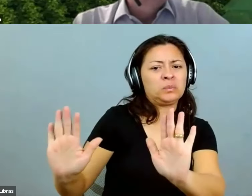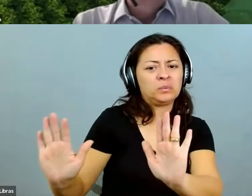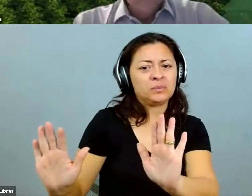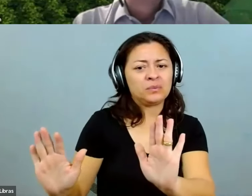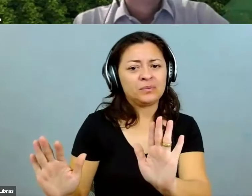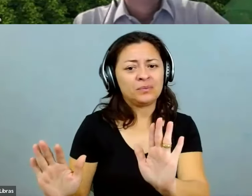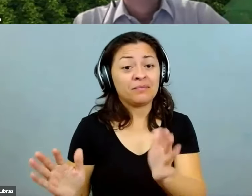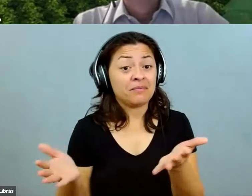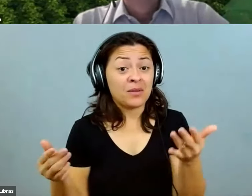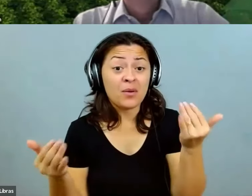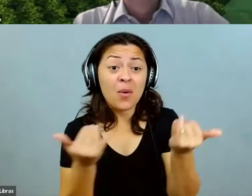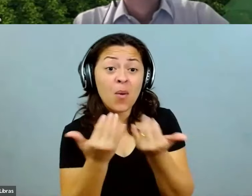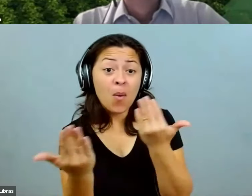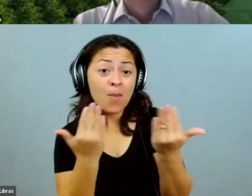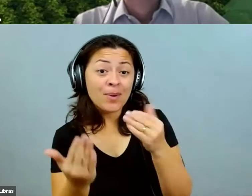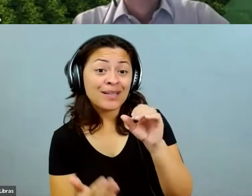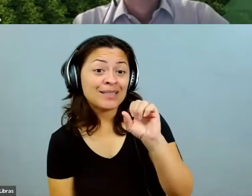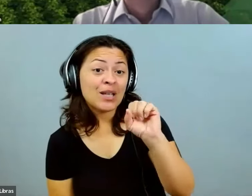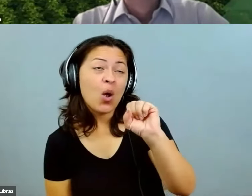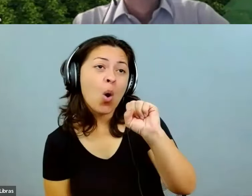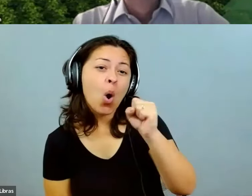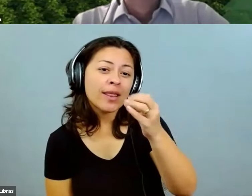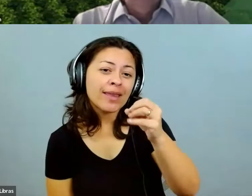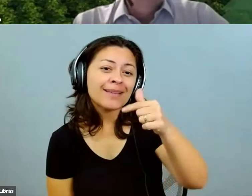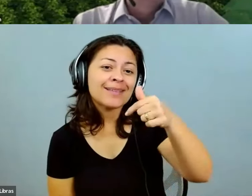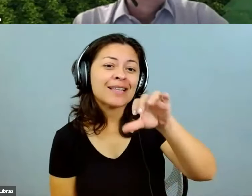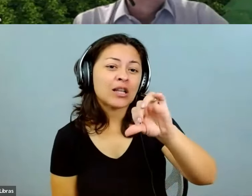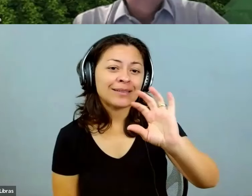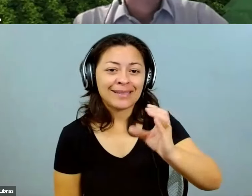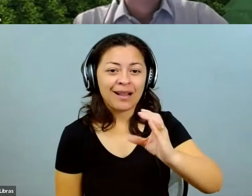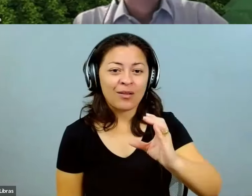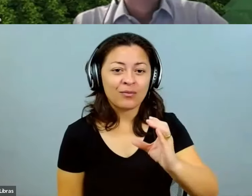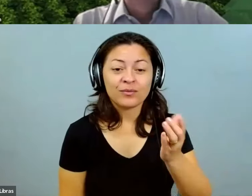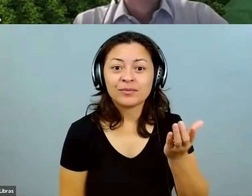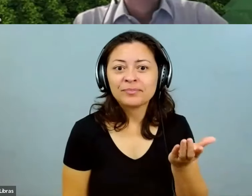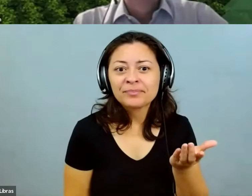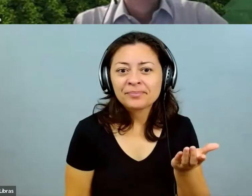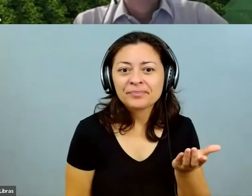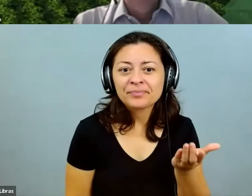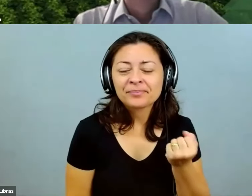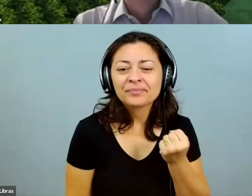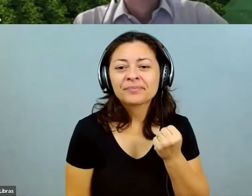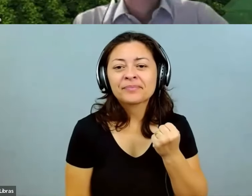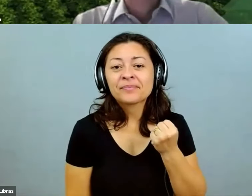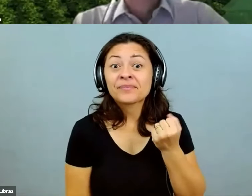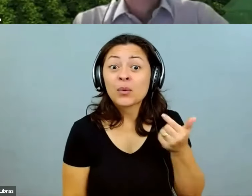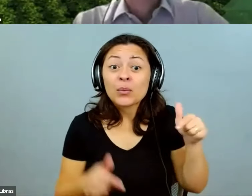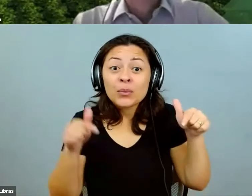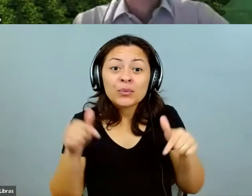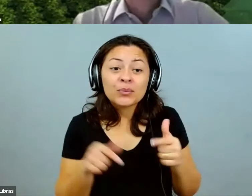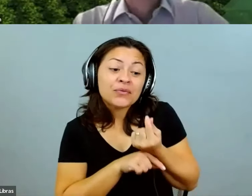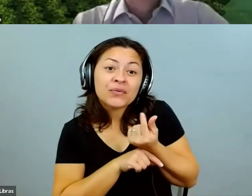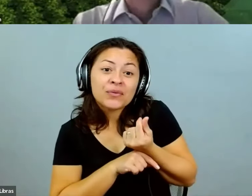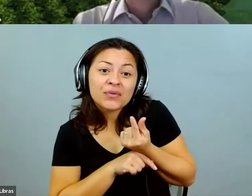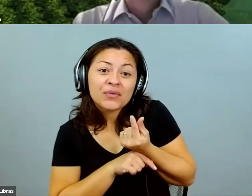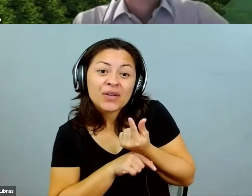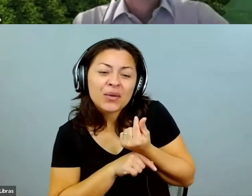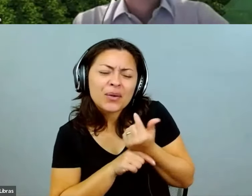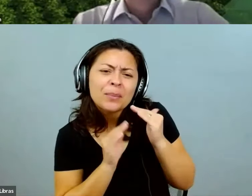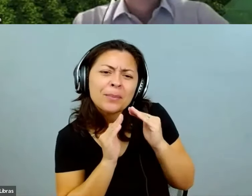78 79 centavos né E então então por isso que esses preços hoje na nossa visão são preços